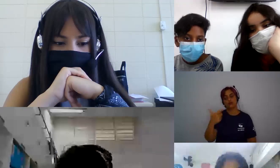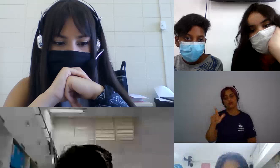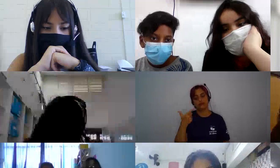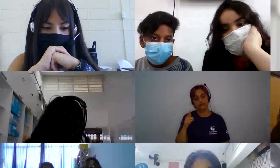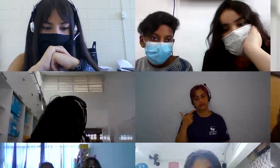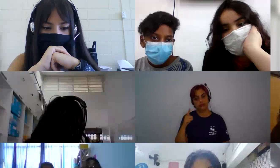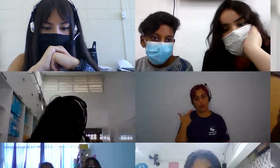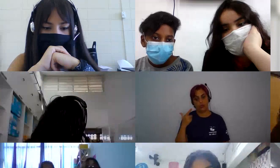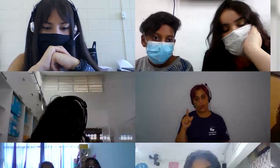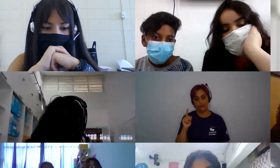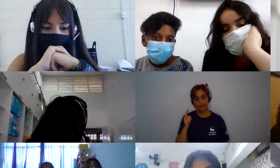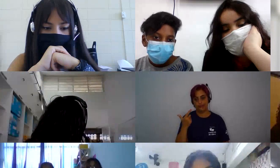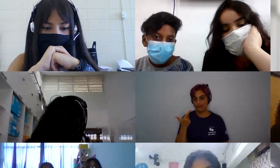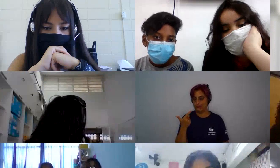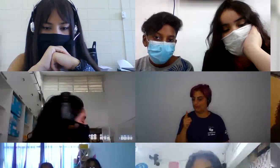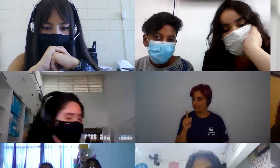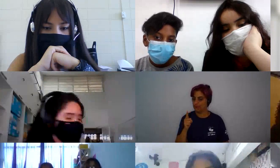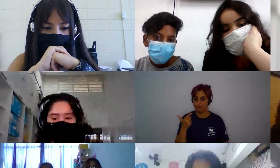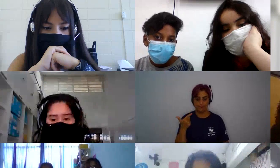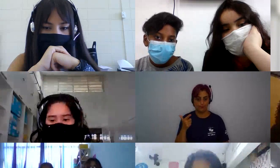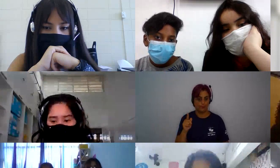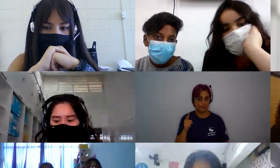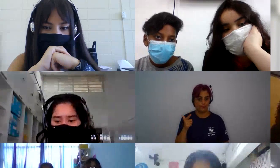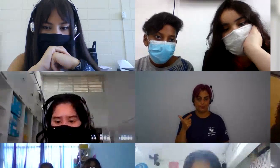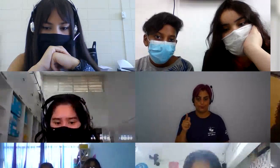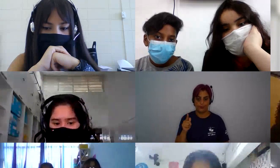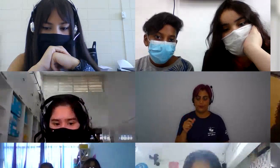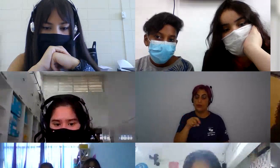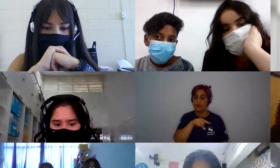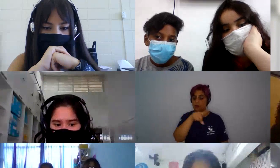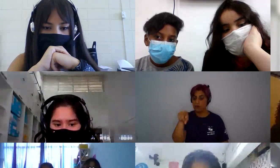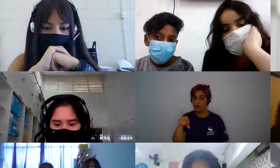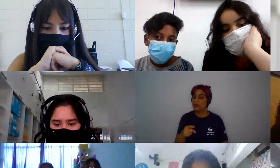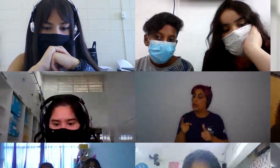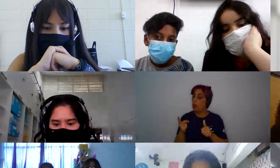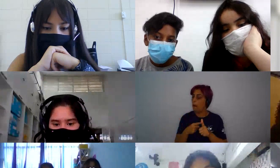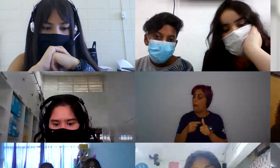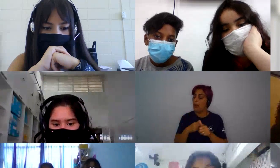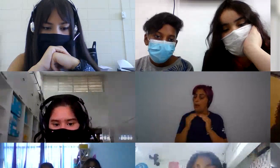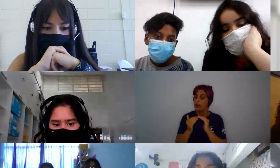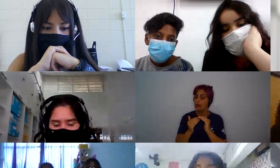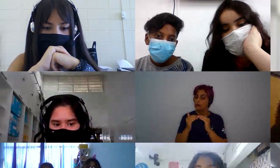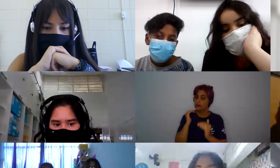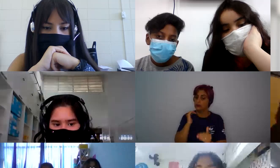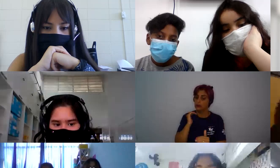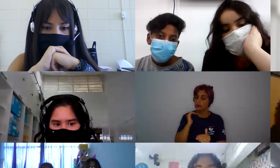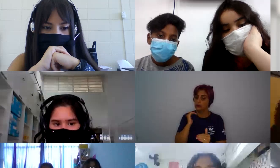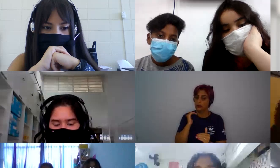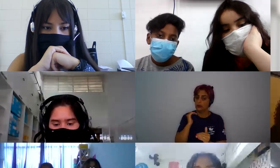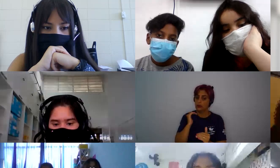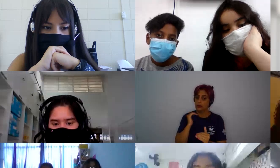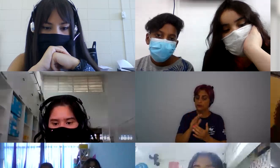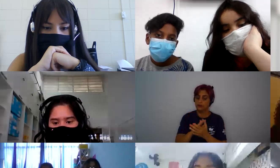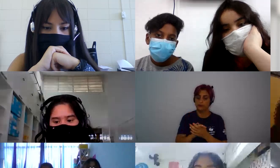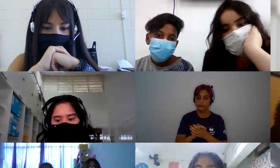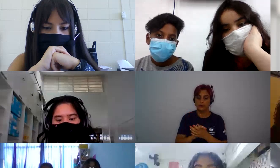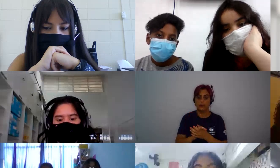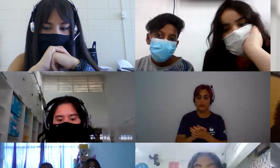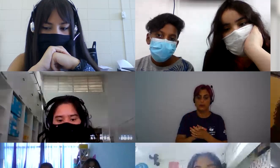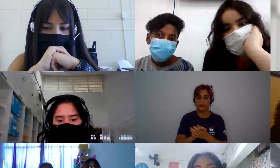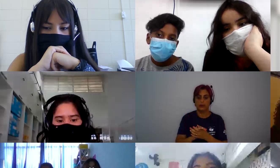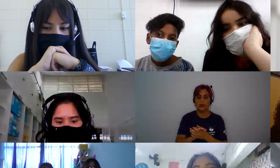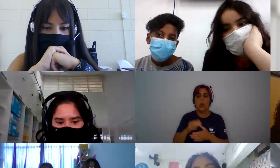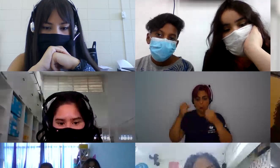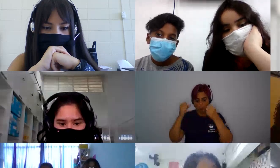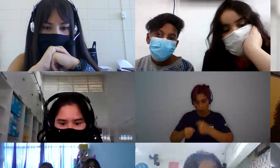espaço. Não tem, Júlia? Não. Você foi a primeira discordante, falta, hein? Júlia, porque todo mundo falou que tinha agora. Então agora eu quero te ouvir. Pode